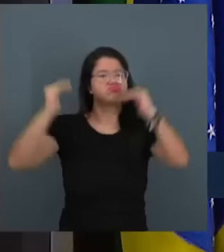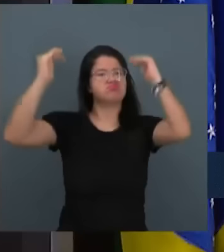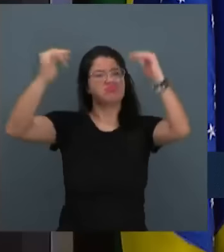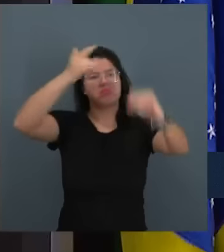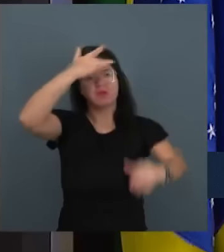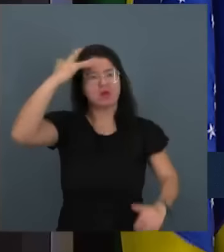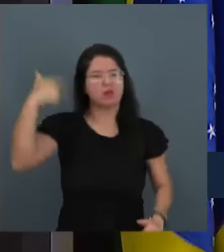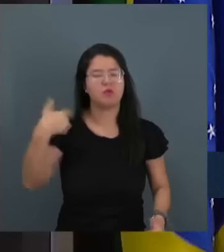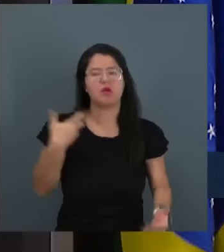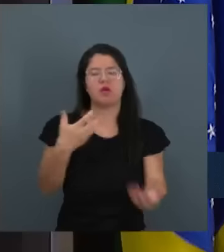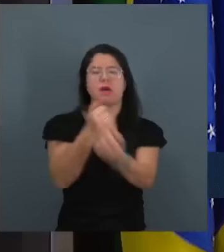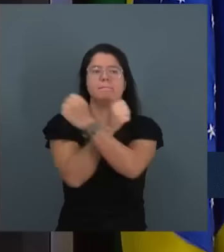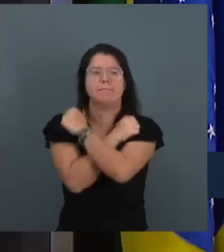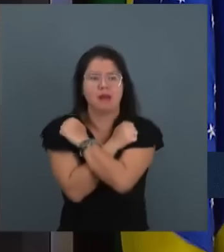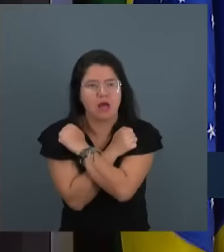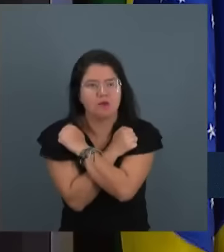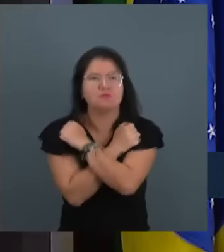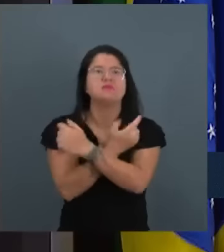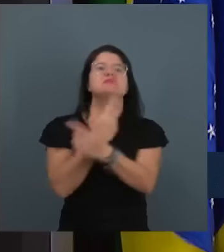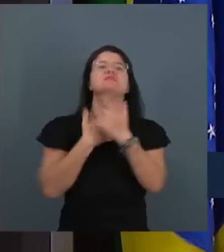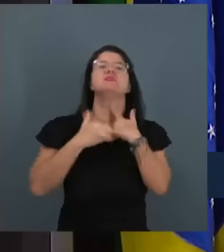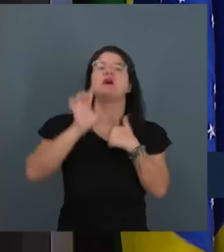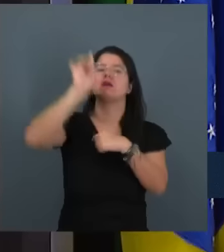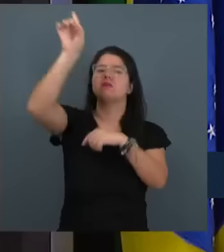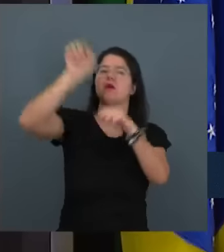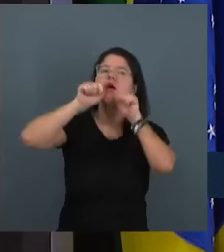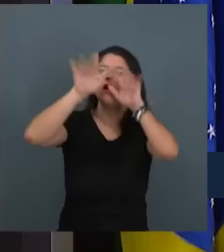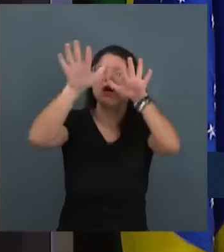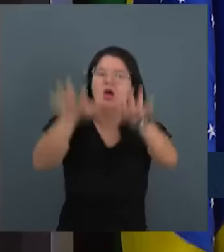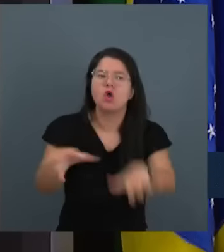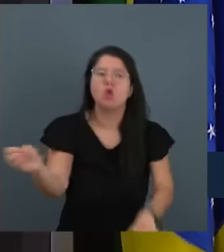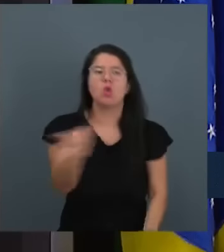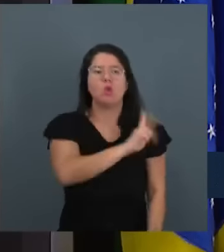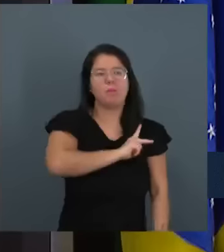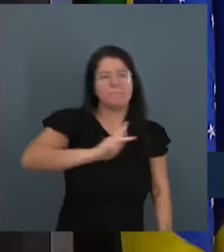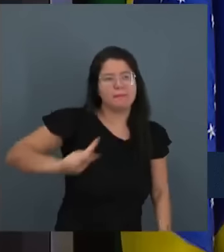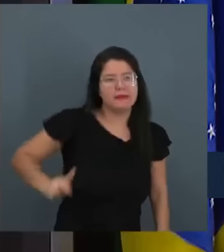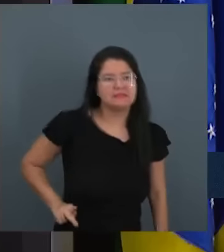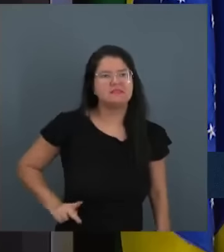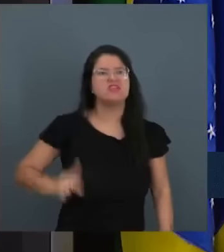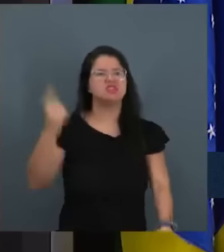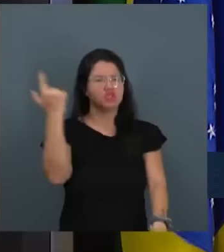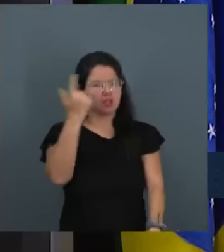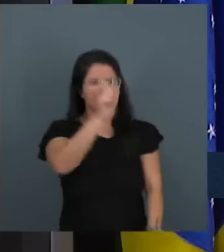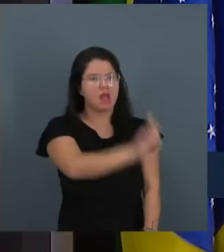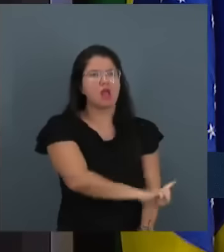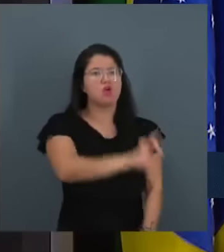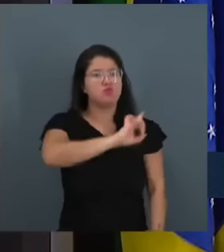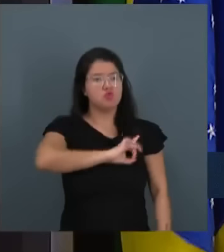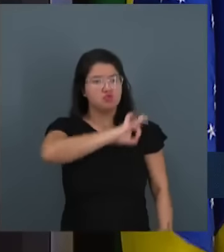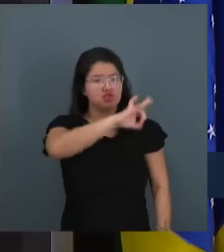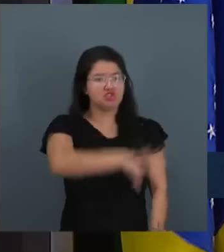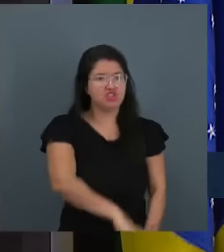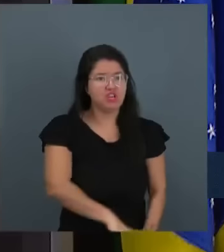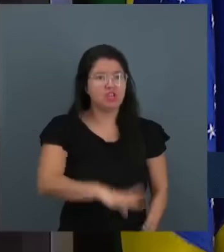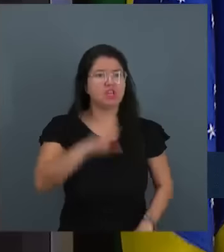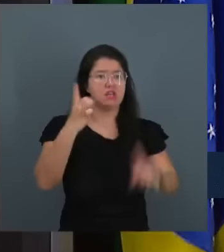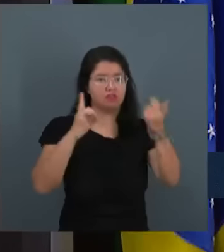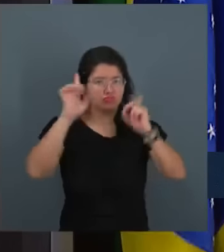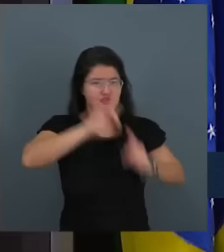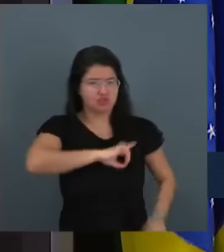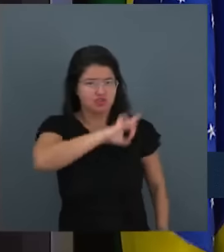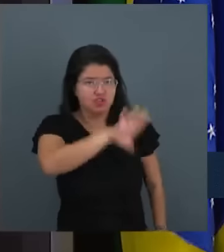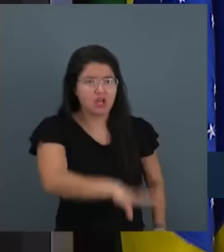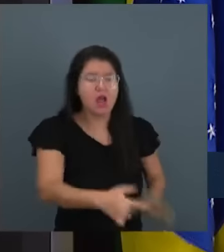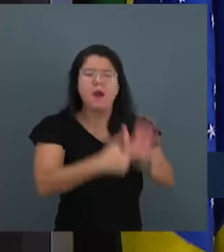meu abraço, desejar que Deus abençoe o novo presidente eleito do Chile, mostrando que a